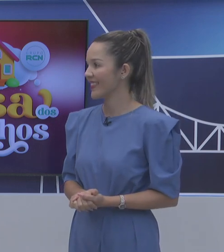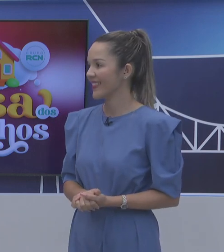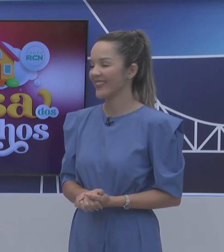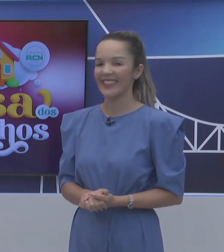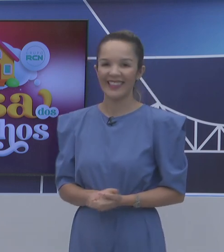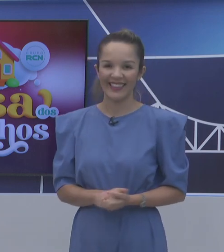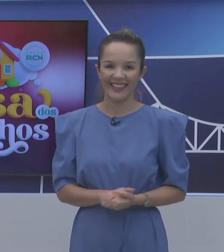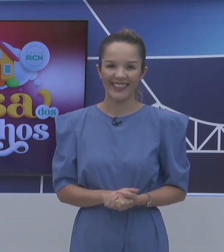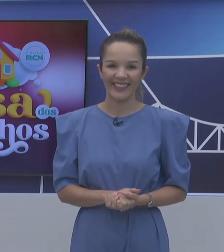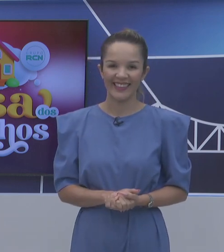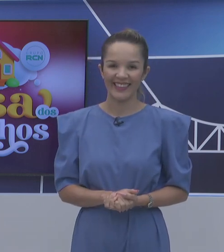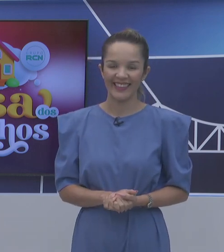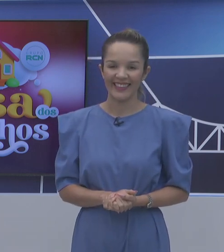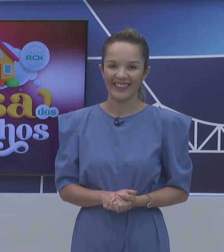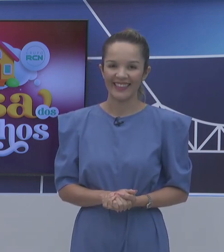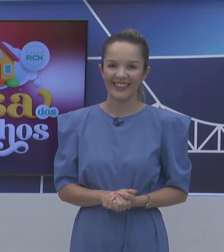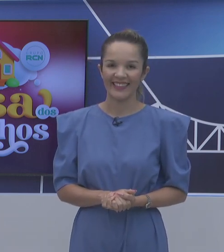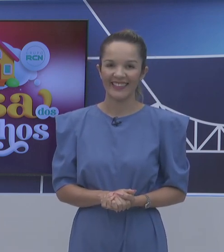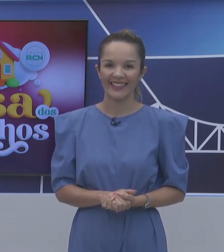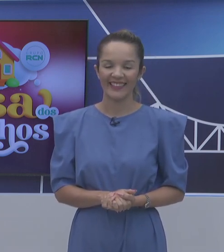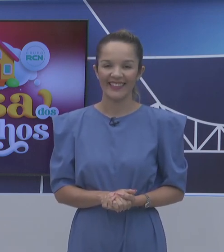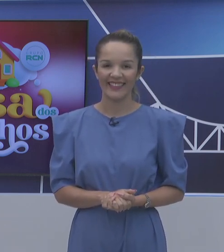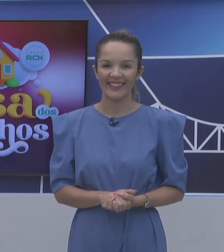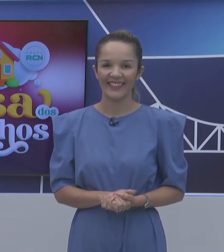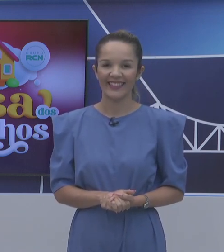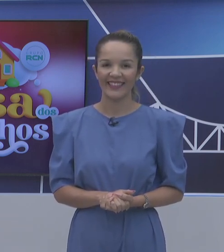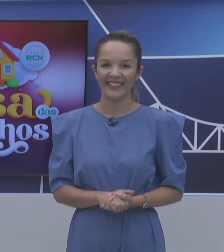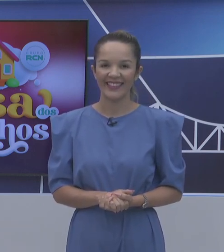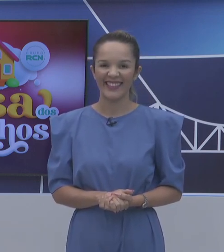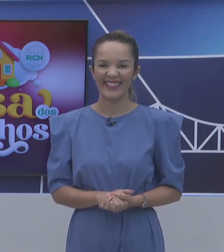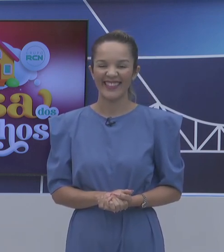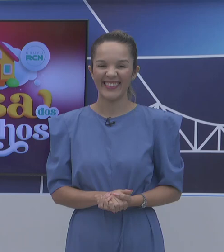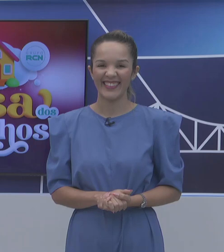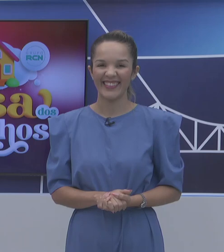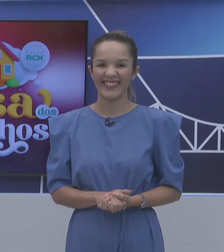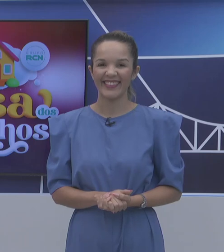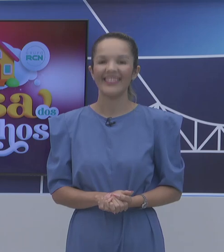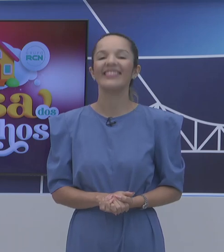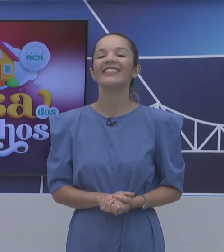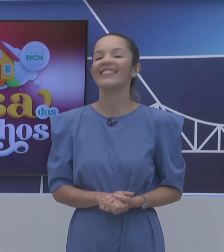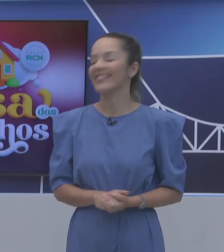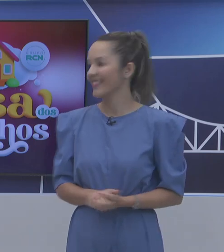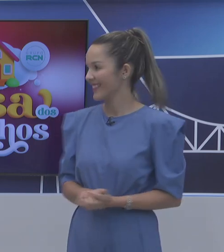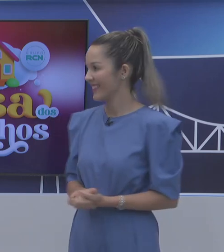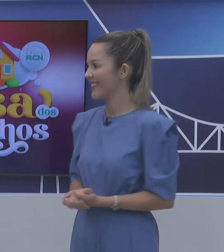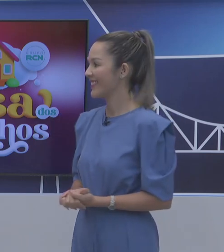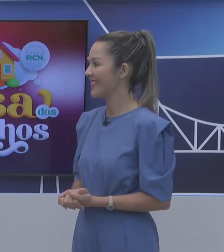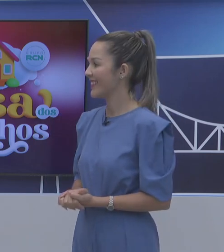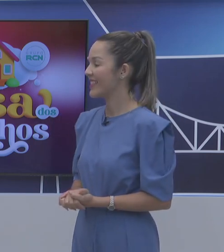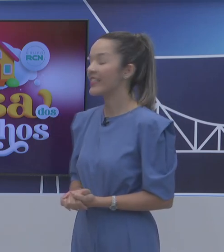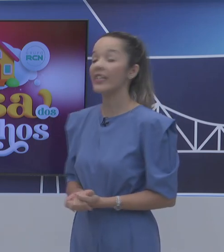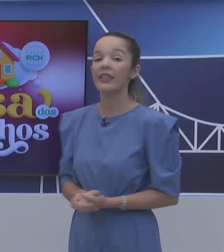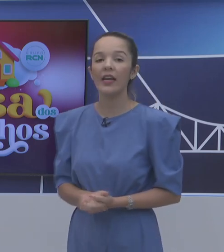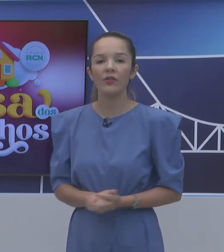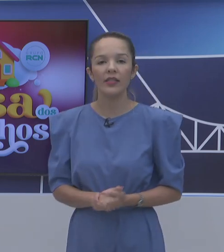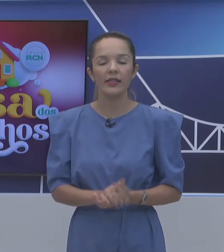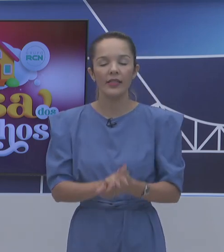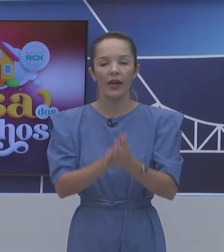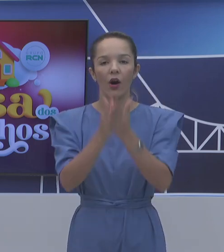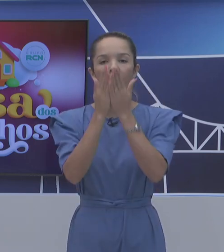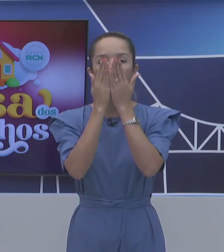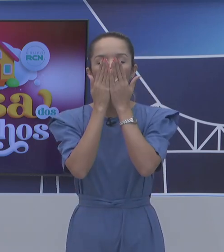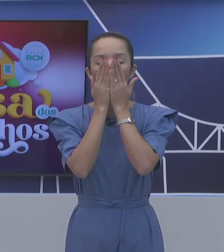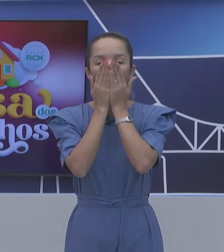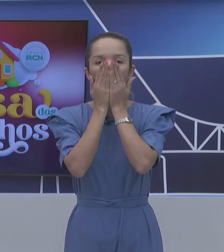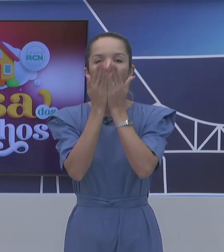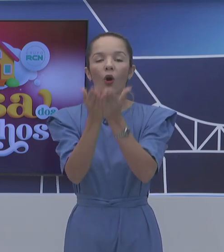Obrigado mais uma vez pelo carinho, obrigado pela audiência. Excelente semana, ó. Abraço, viu? E aí, a gente está de volta amanhã. Se Deus quiser.